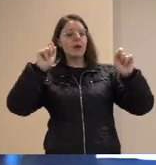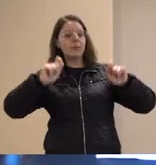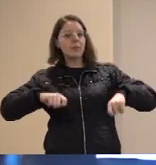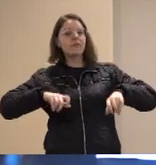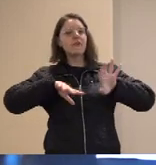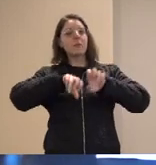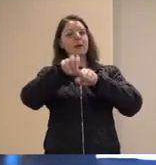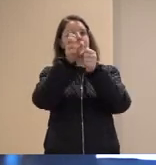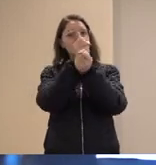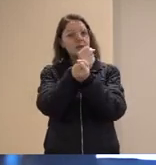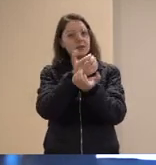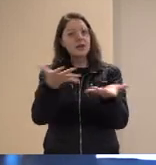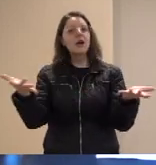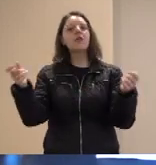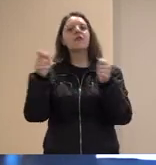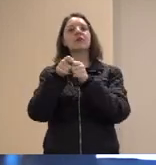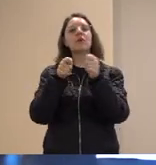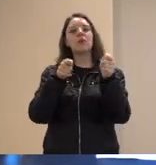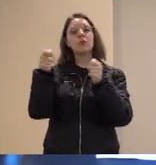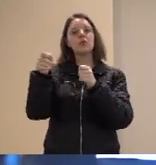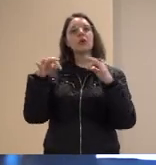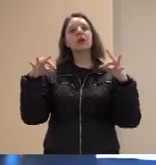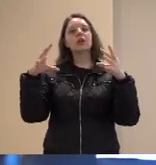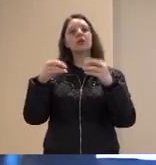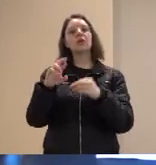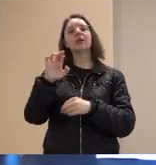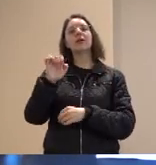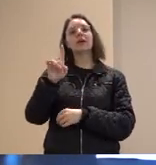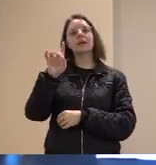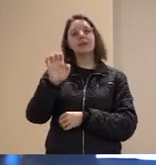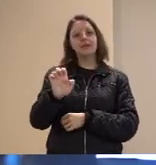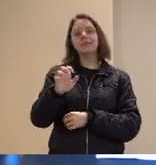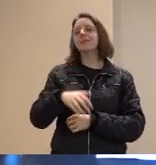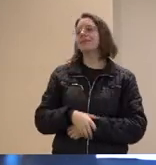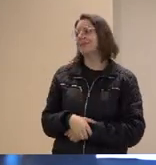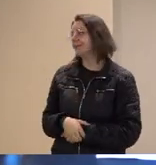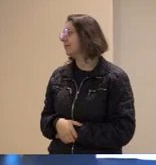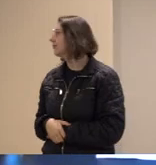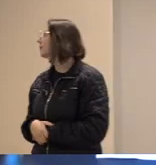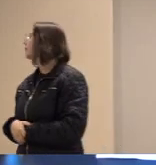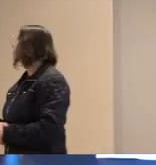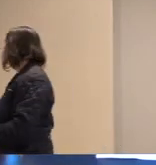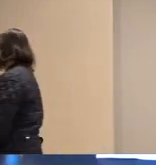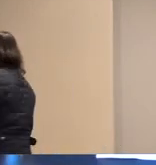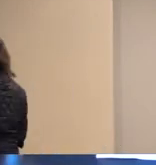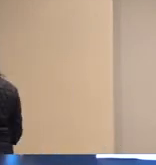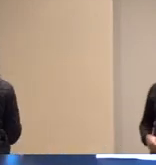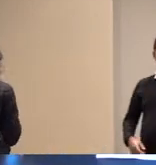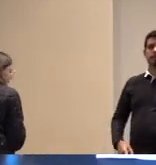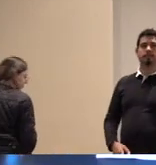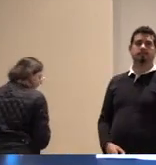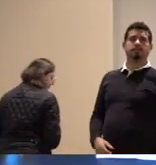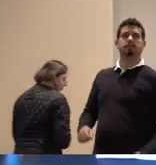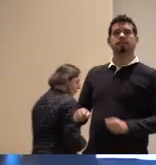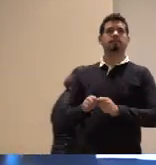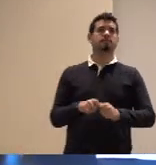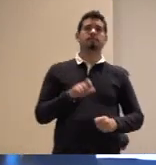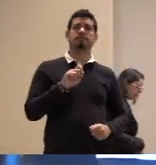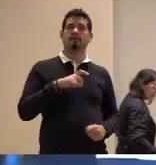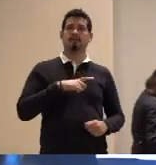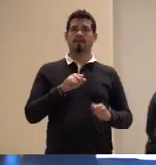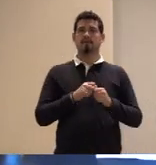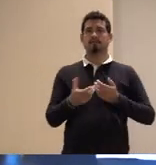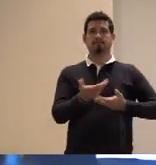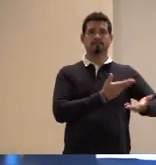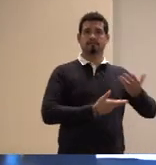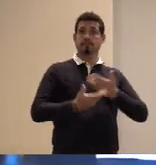capacitar, fazer o gerenciamento dessa rede, e aí, em geral, gerir essa rede, né,